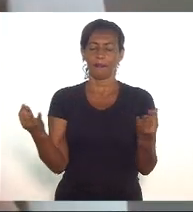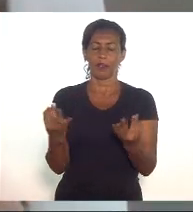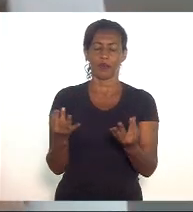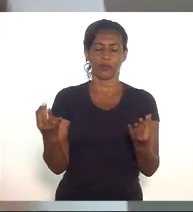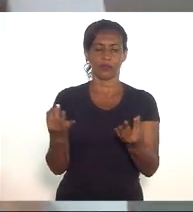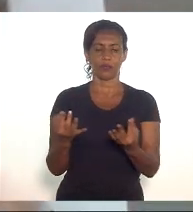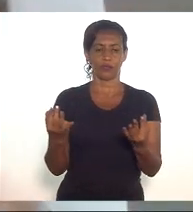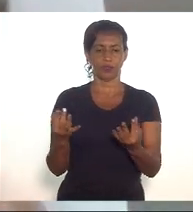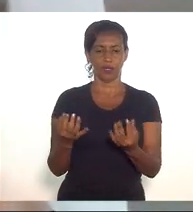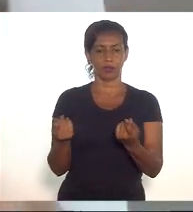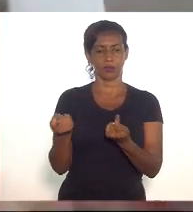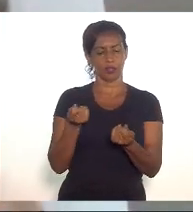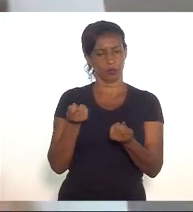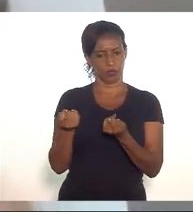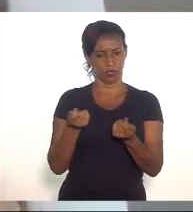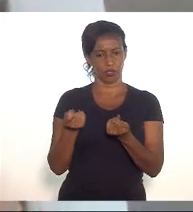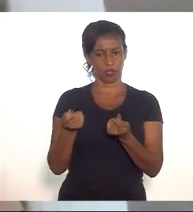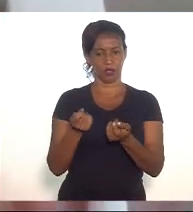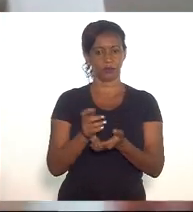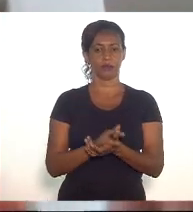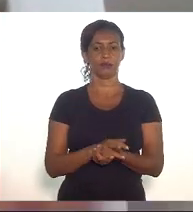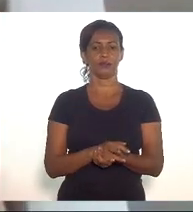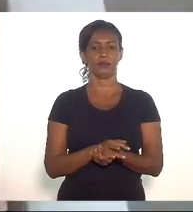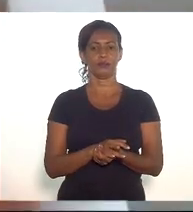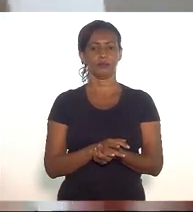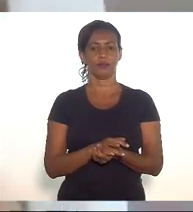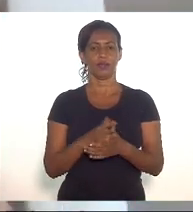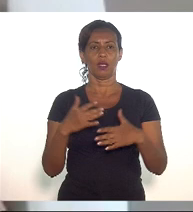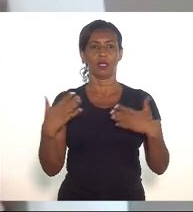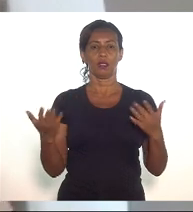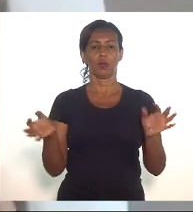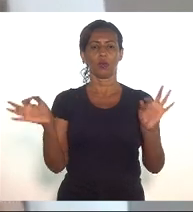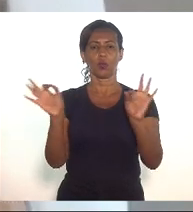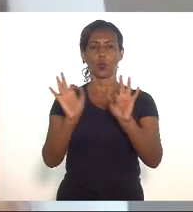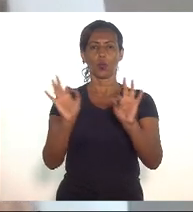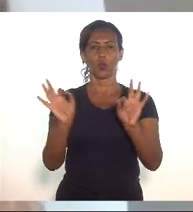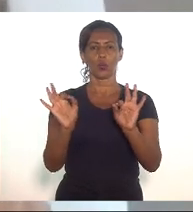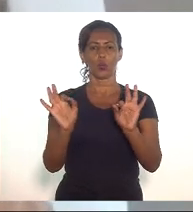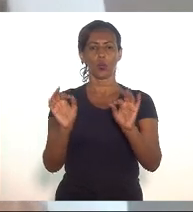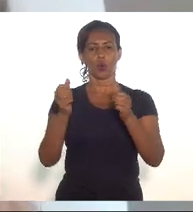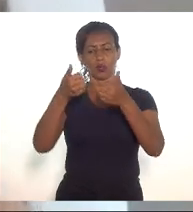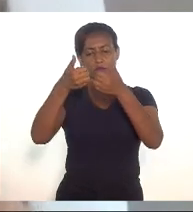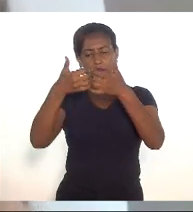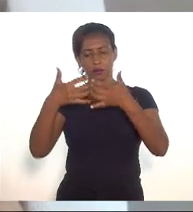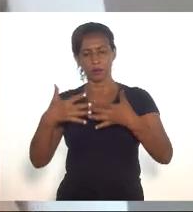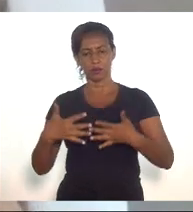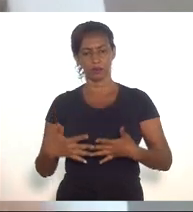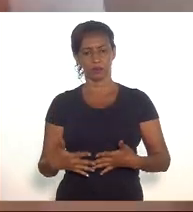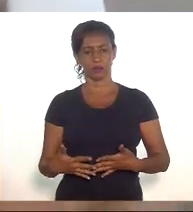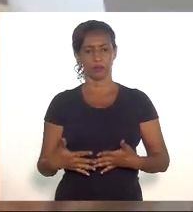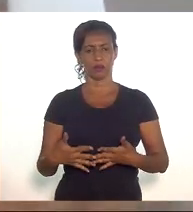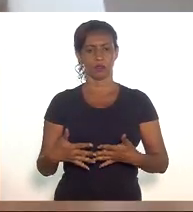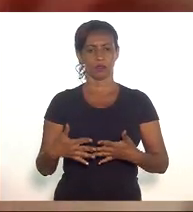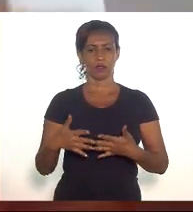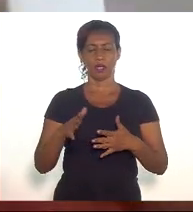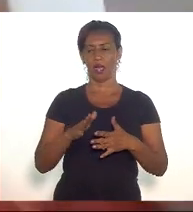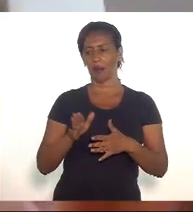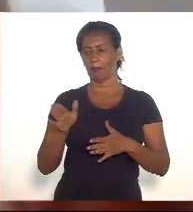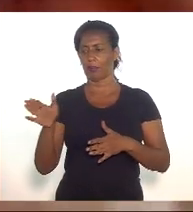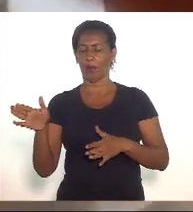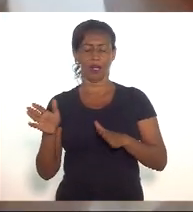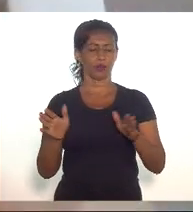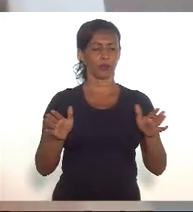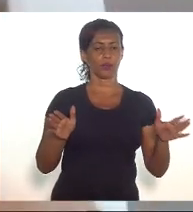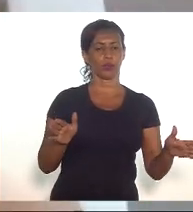perfeito da administração. Então, nenhuma das observações que foram feitas aqui, elas puxam para um lado, para o